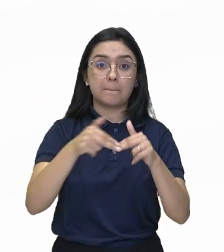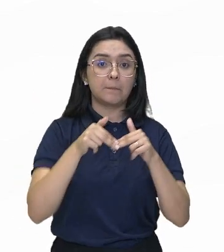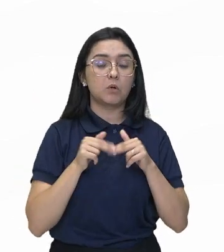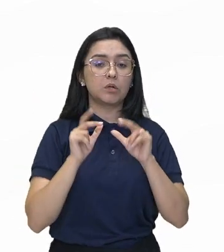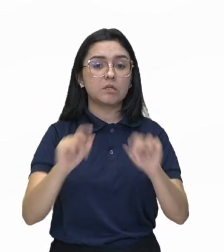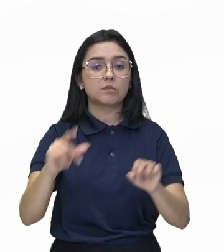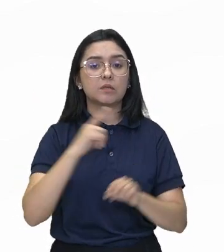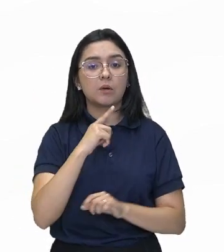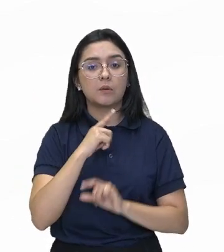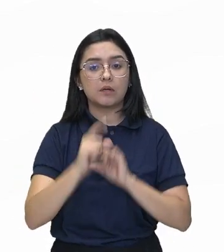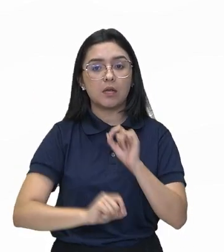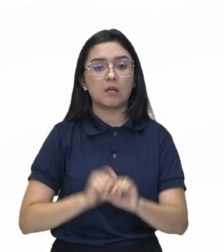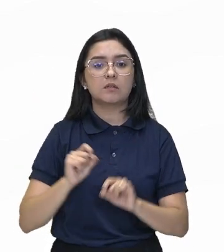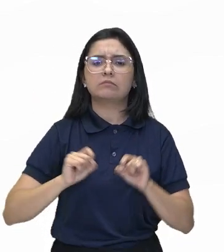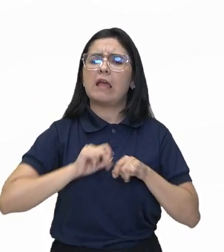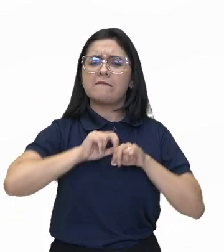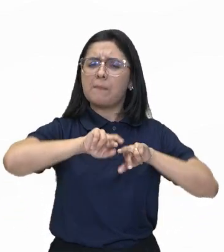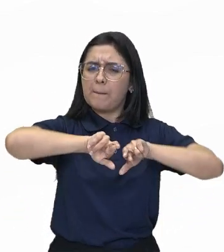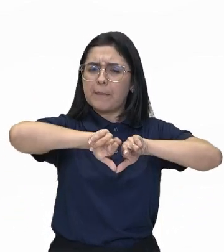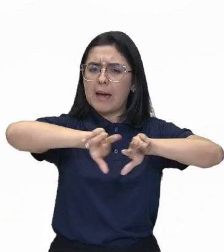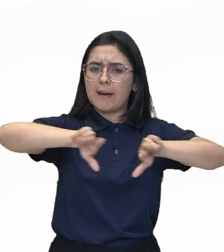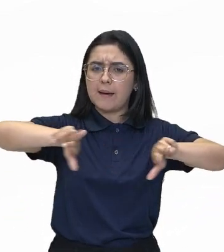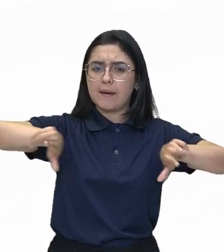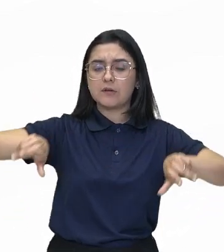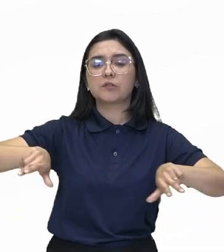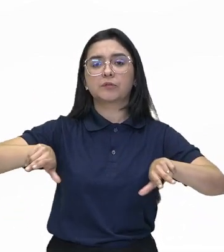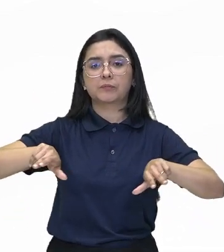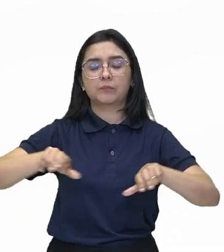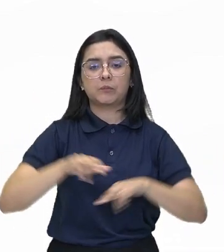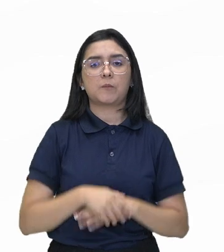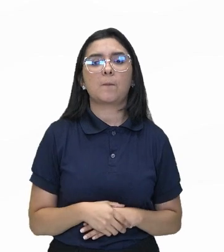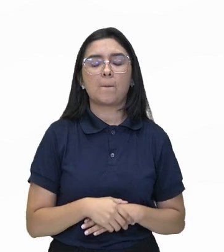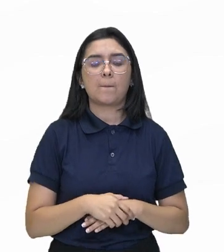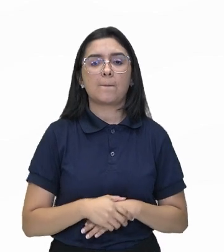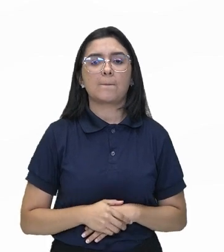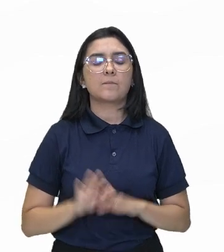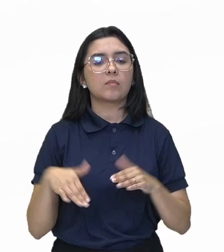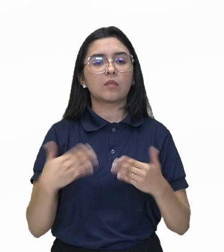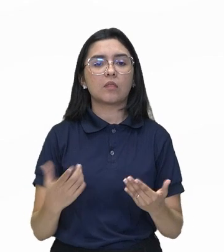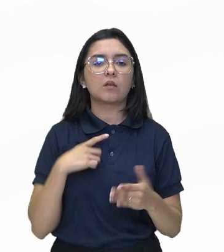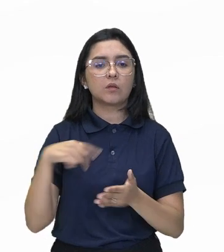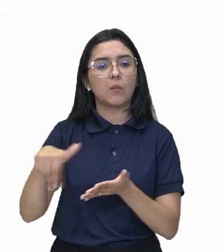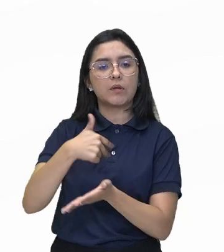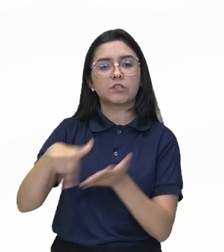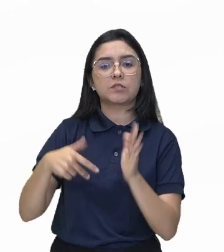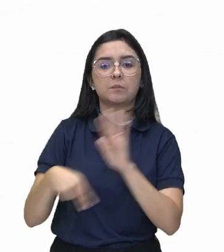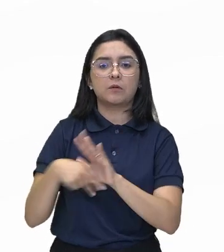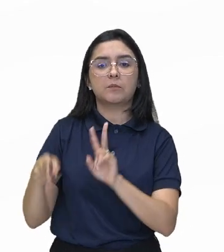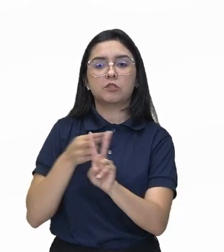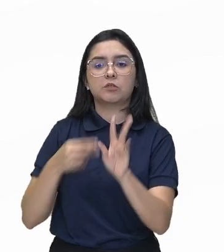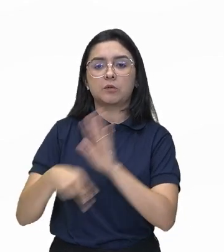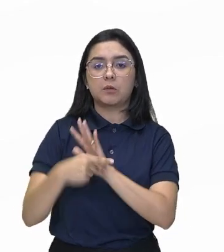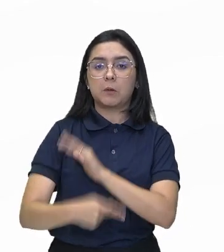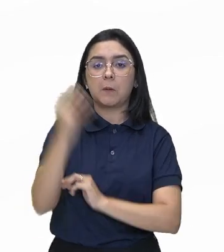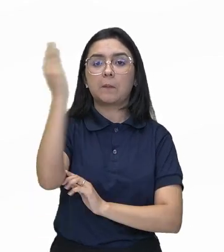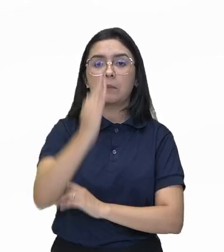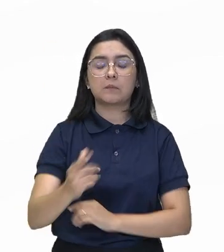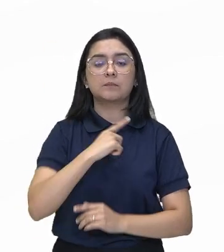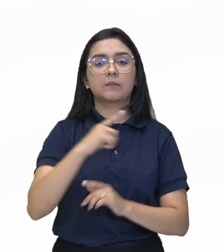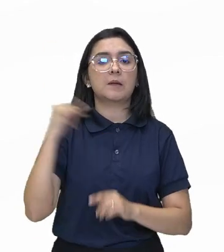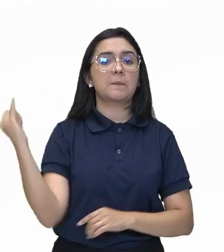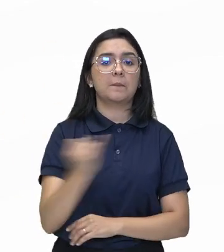uma grande diversificação regional. As danças indígenas brasileiras são de